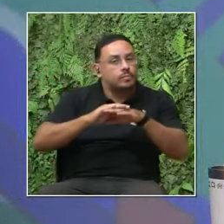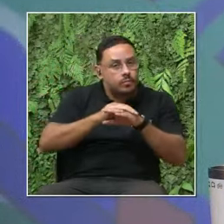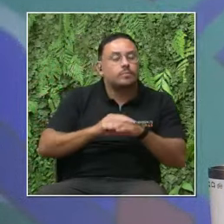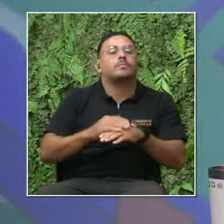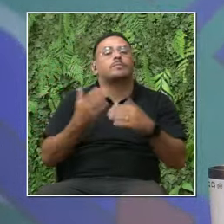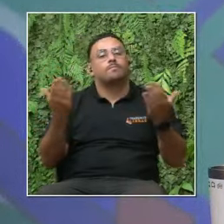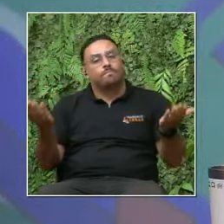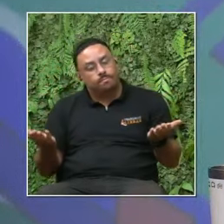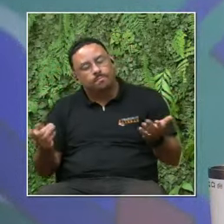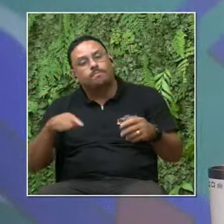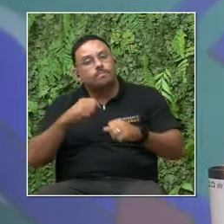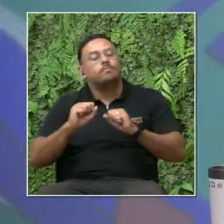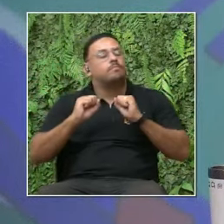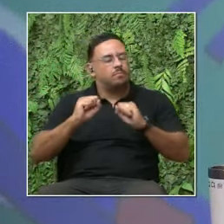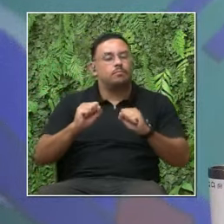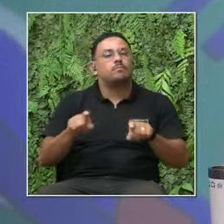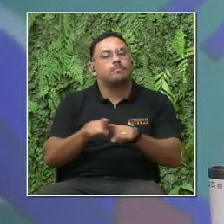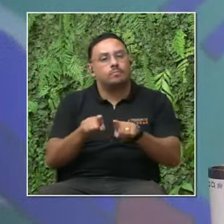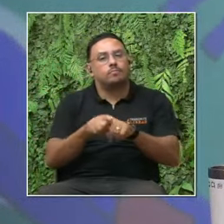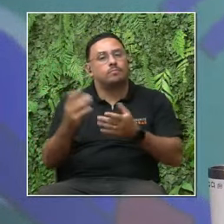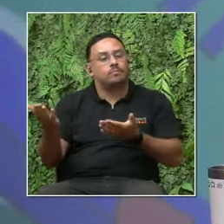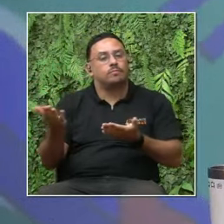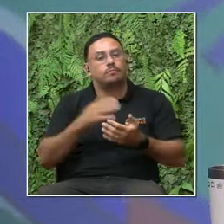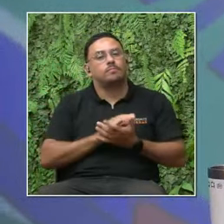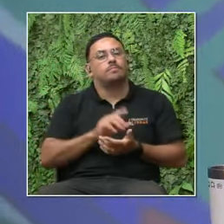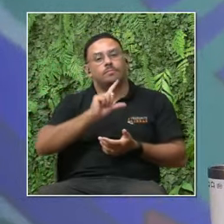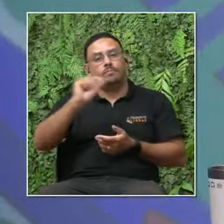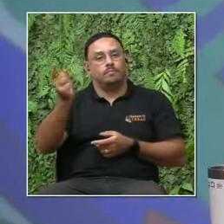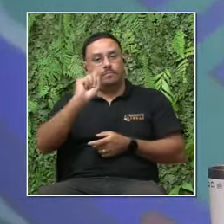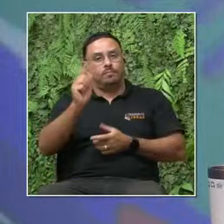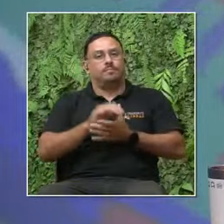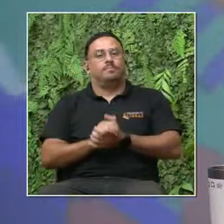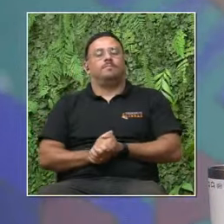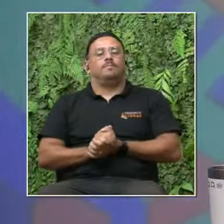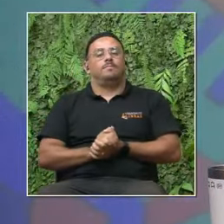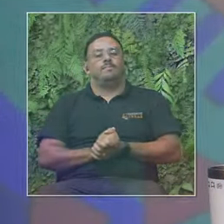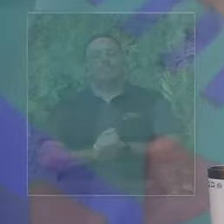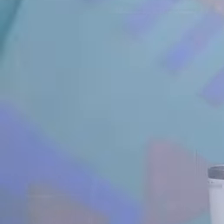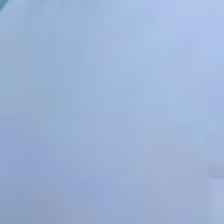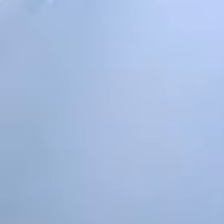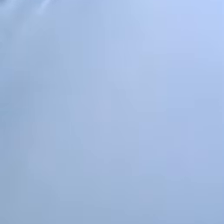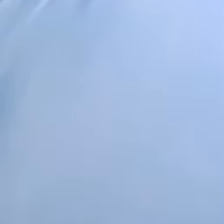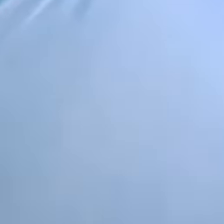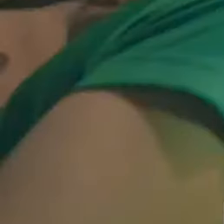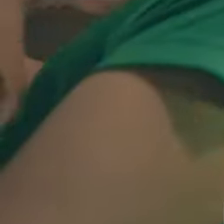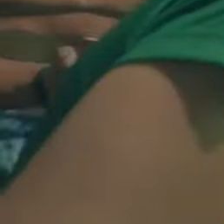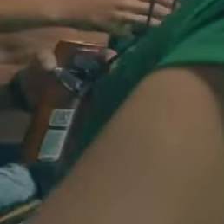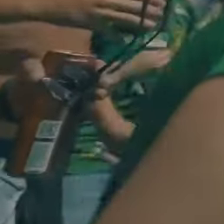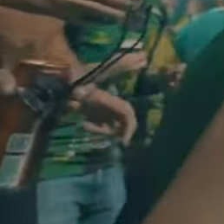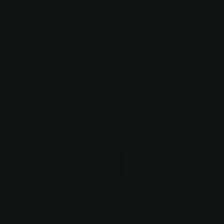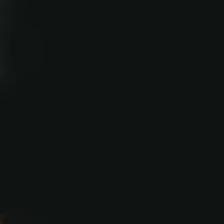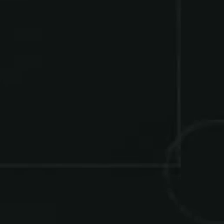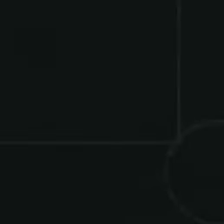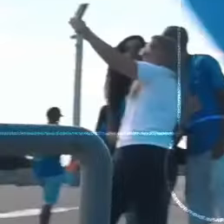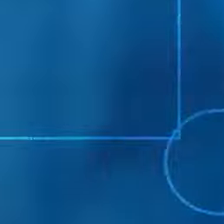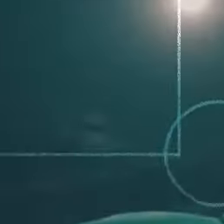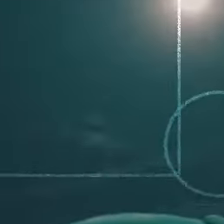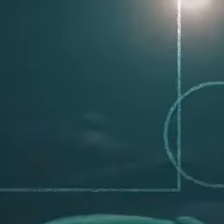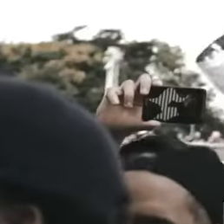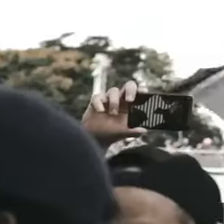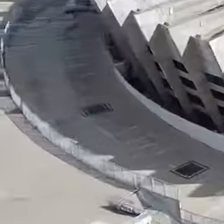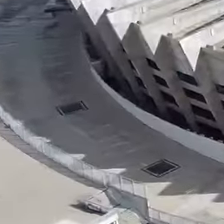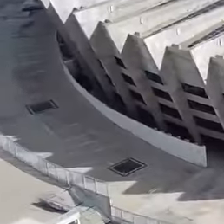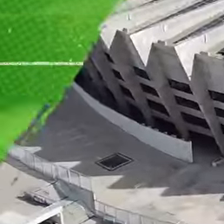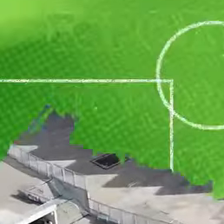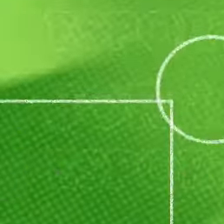comentaristas e se você quiser com você também sai daí não a resenha mais bem humorada